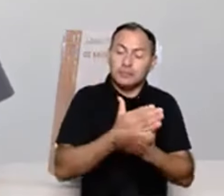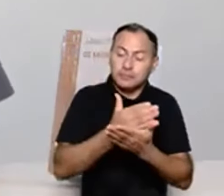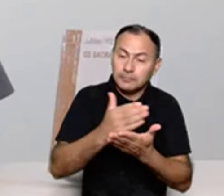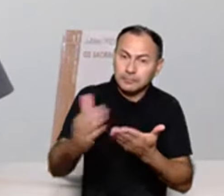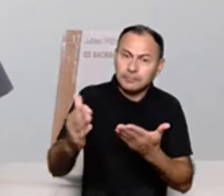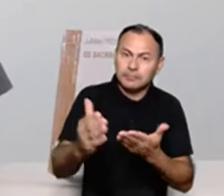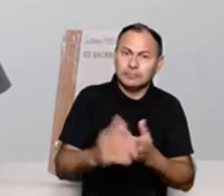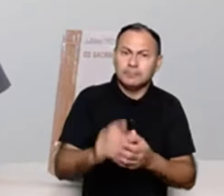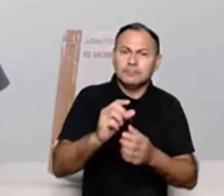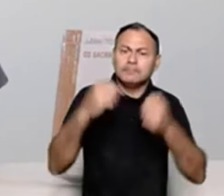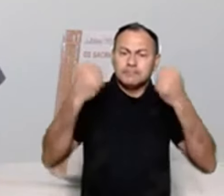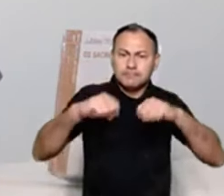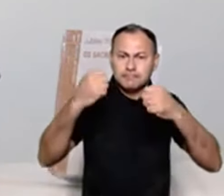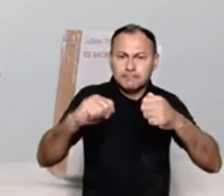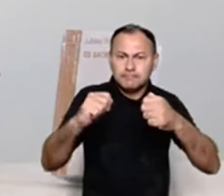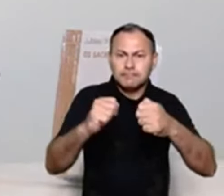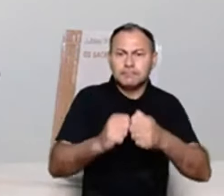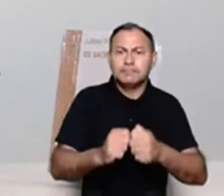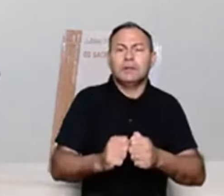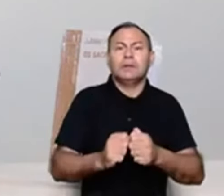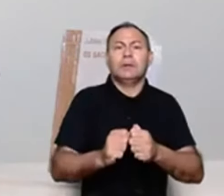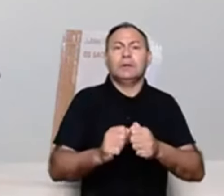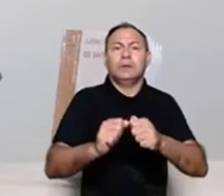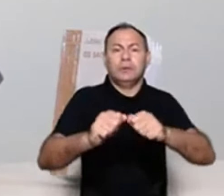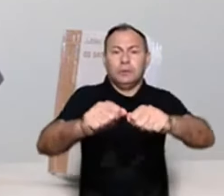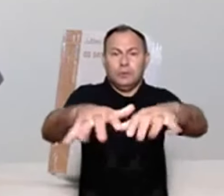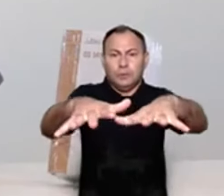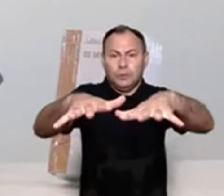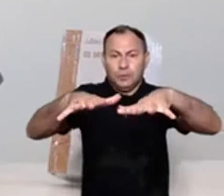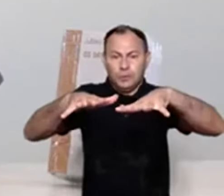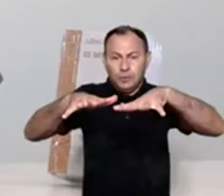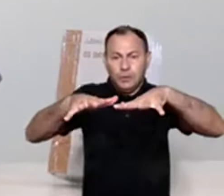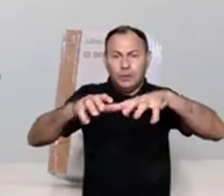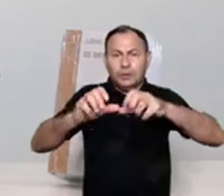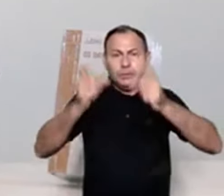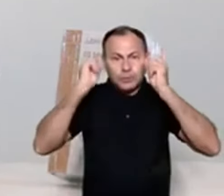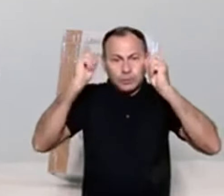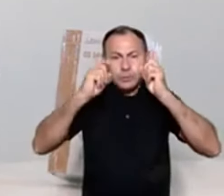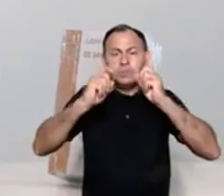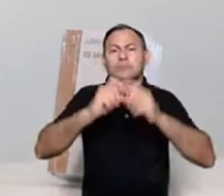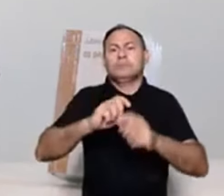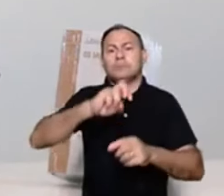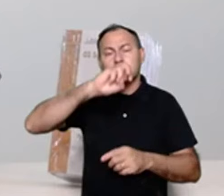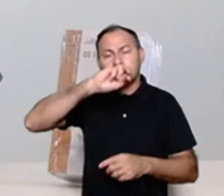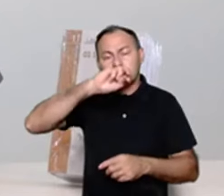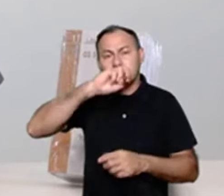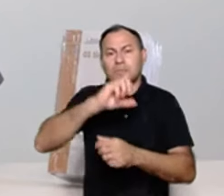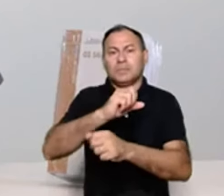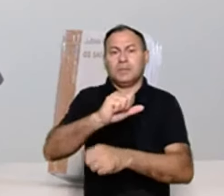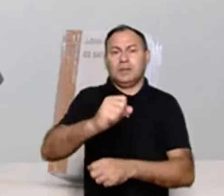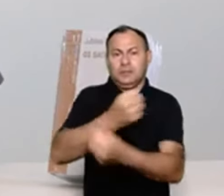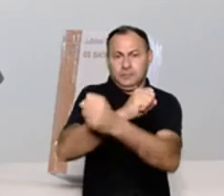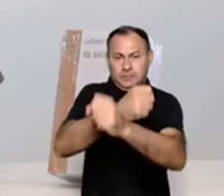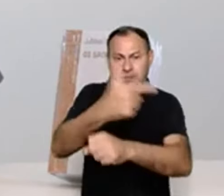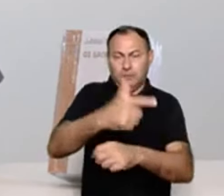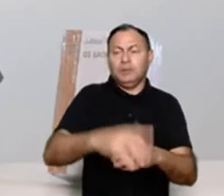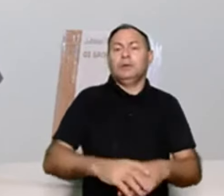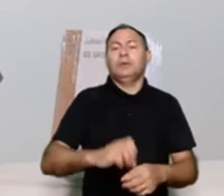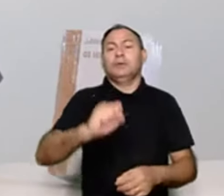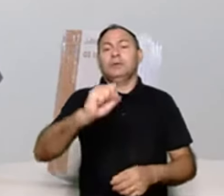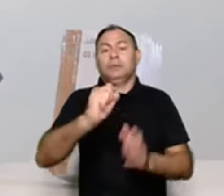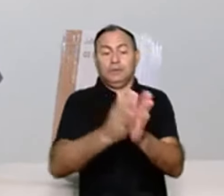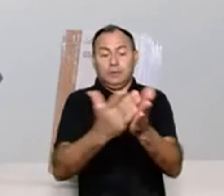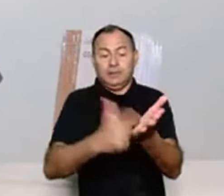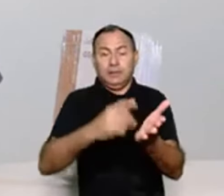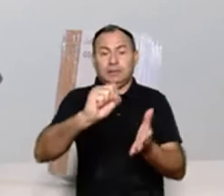ele começa com aquela necessidade que o concílio, o ensatro santo concílio, diz para nós de rever os